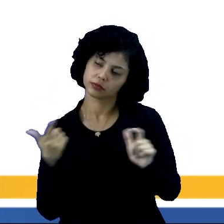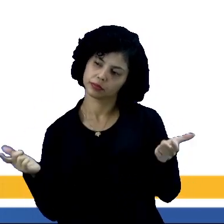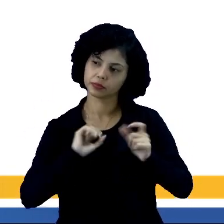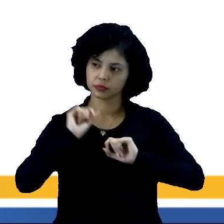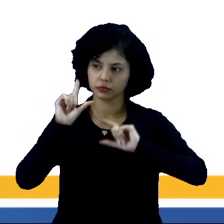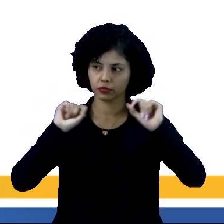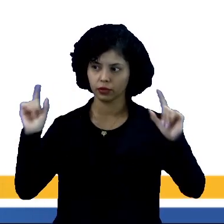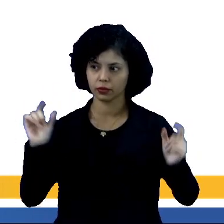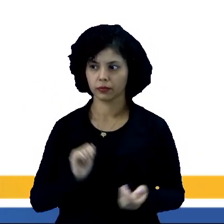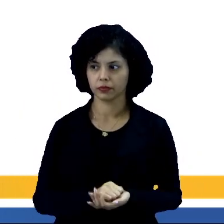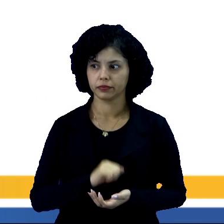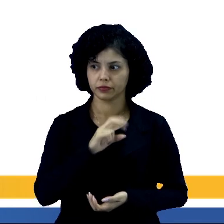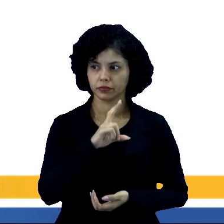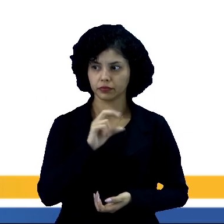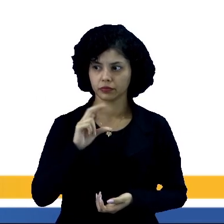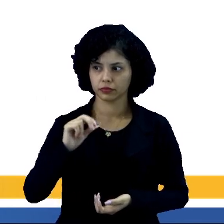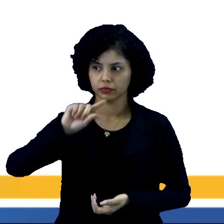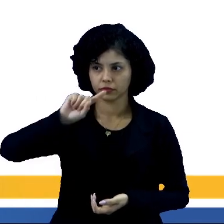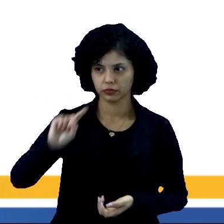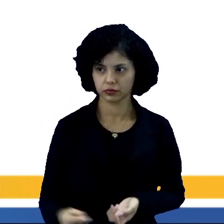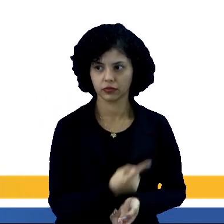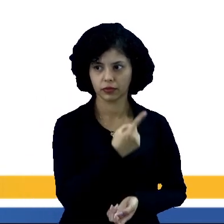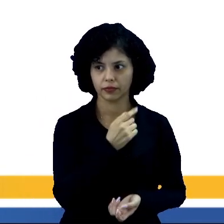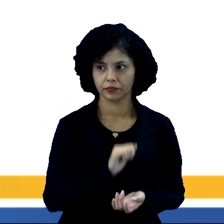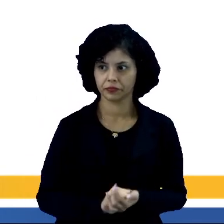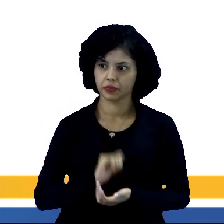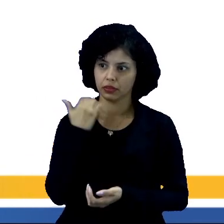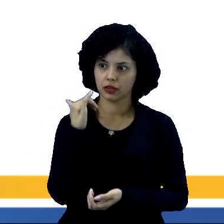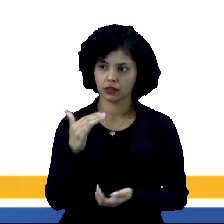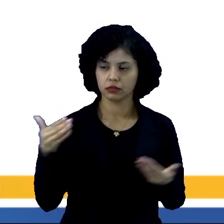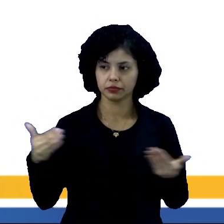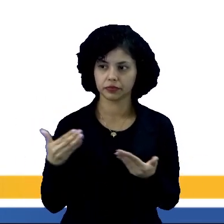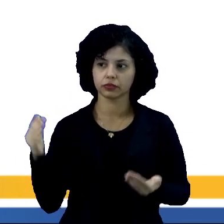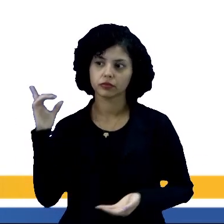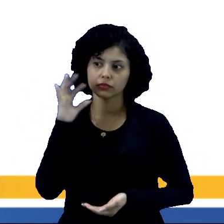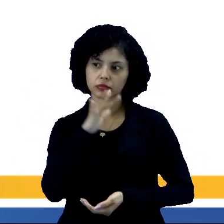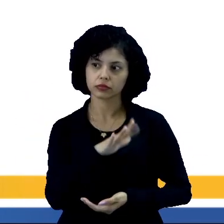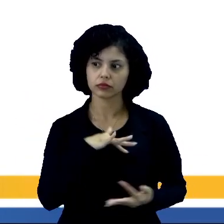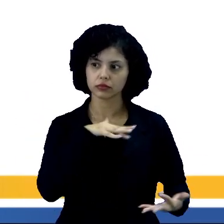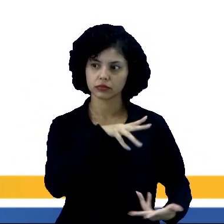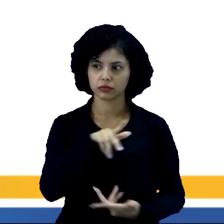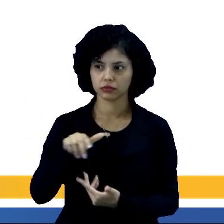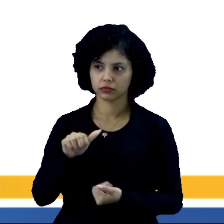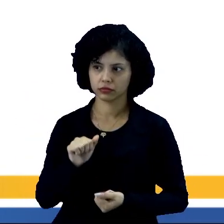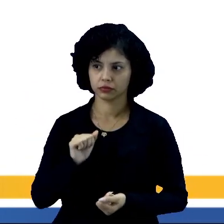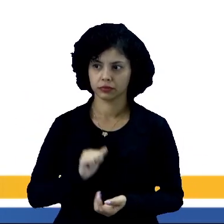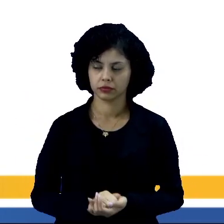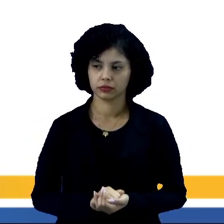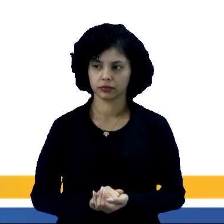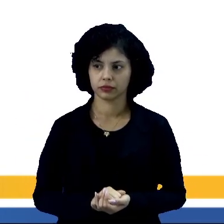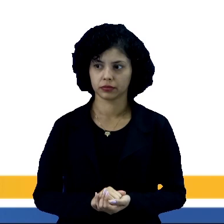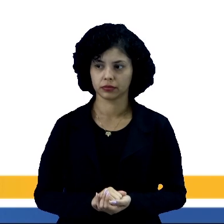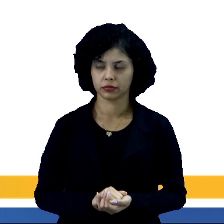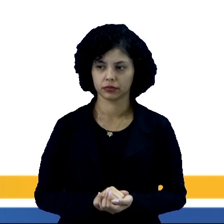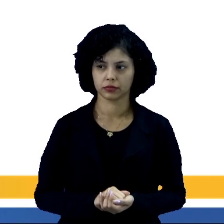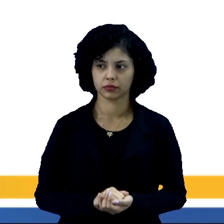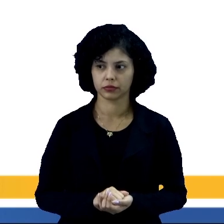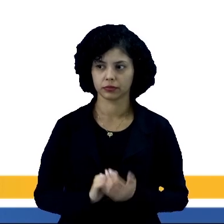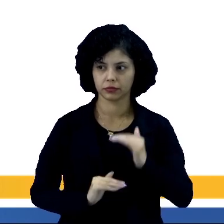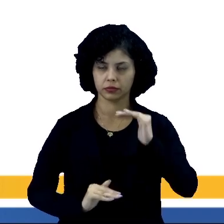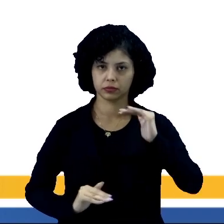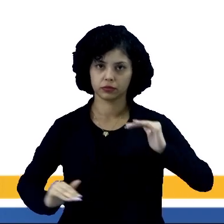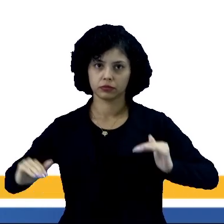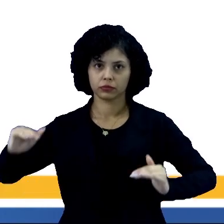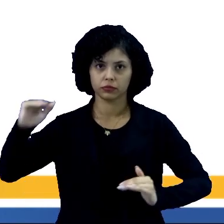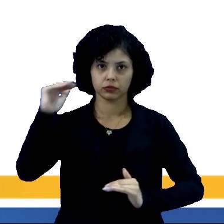seu máximo, cerca de 5 mil vezes mais energia do que hoje, o calor que a gente tem vai